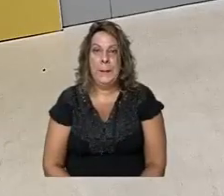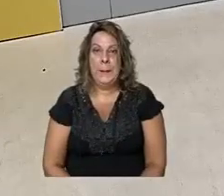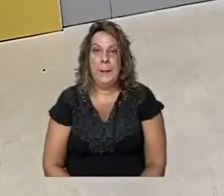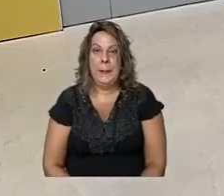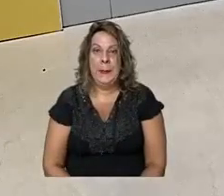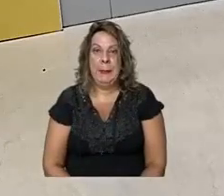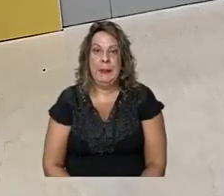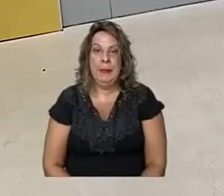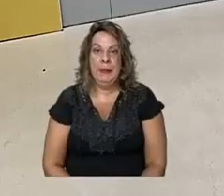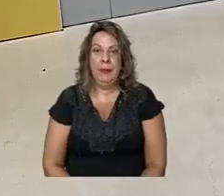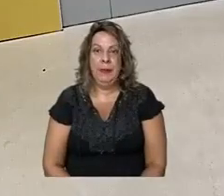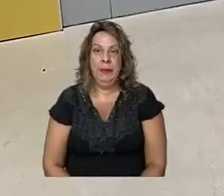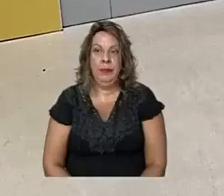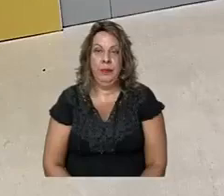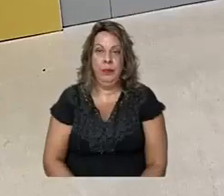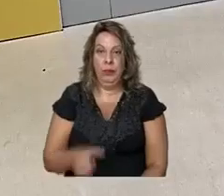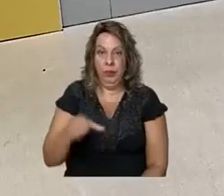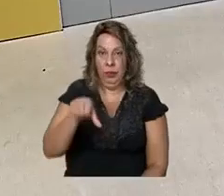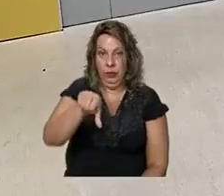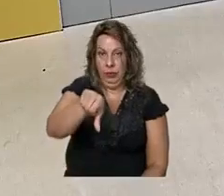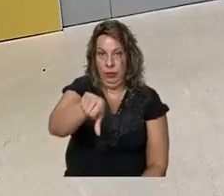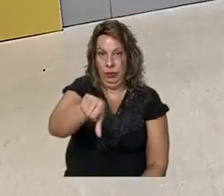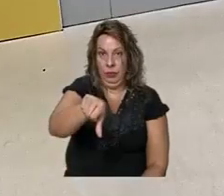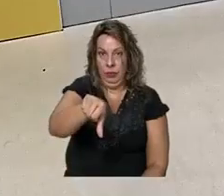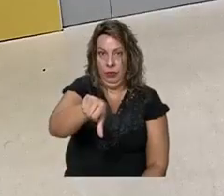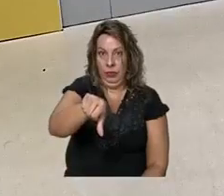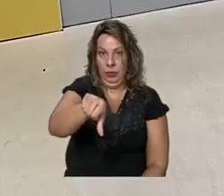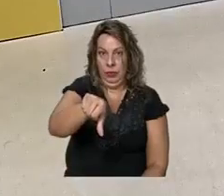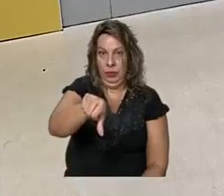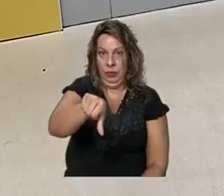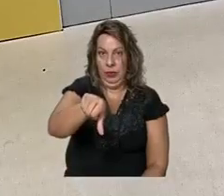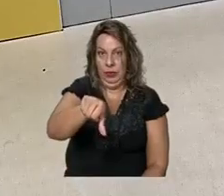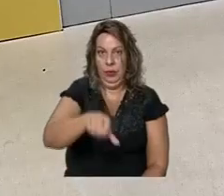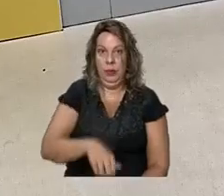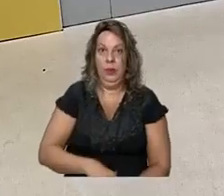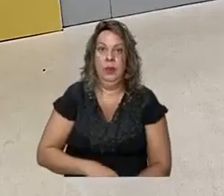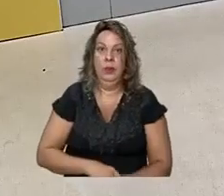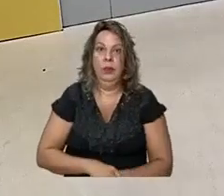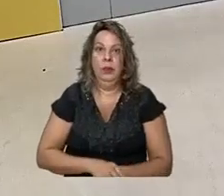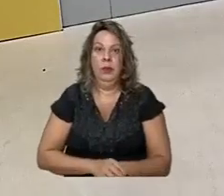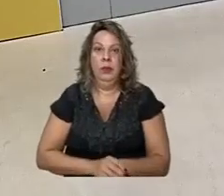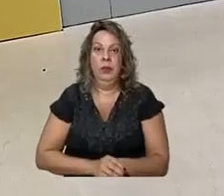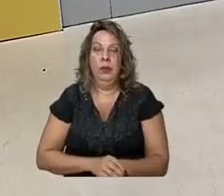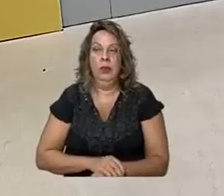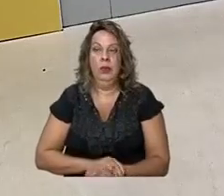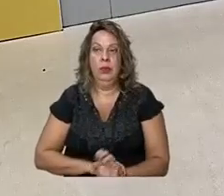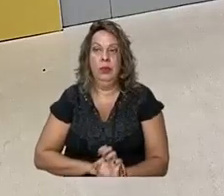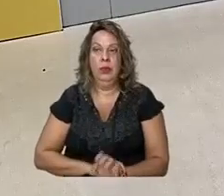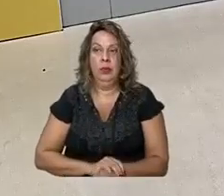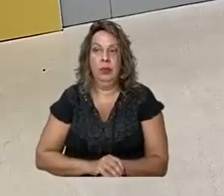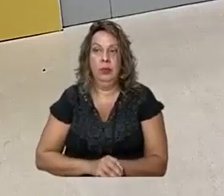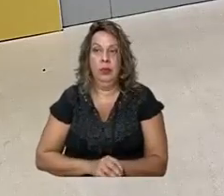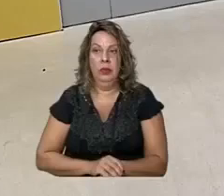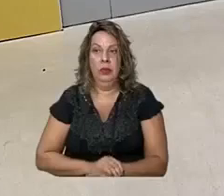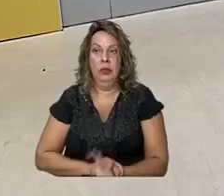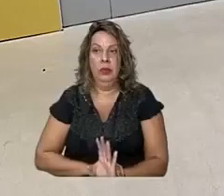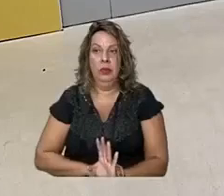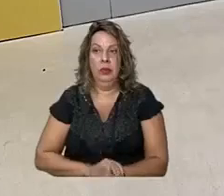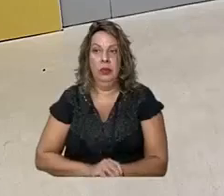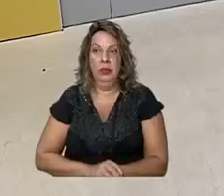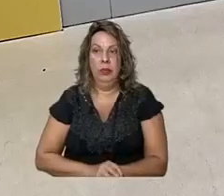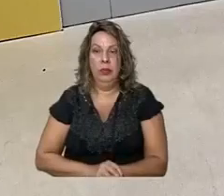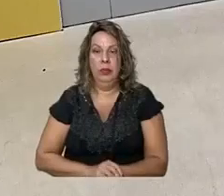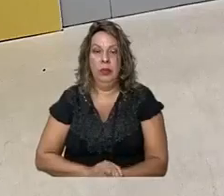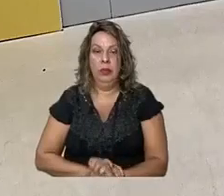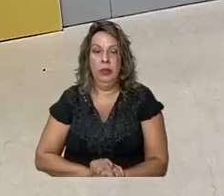Número 25. Quem quer o 9? Número 9, pode marcando aí o